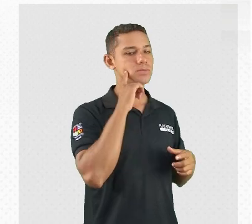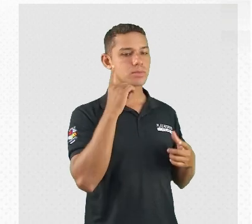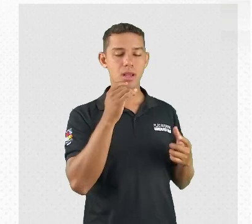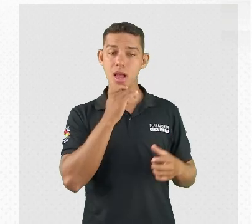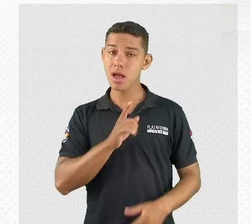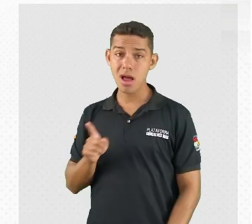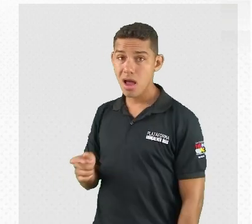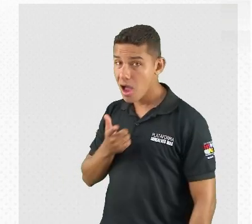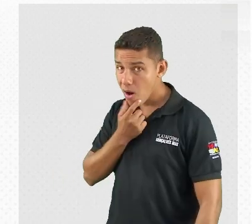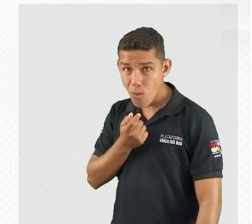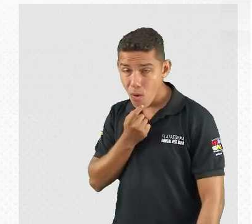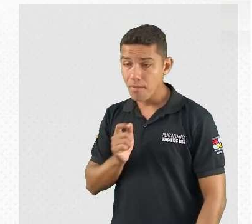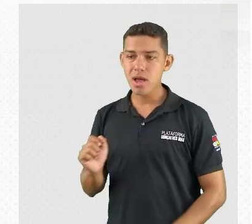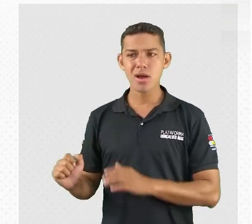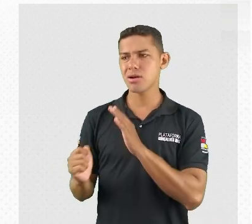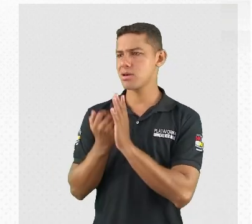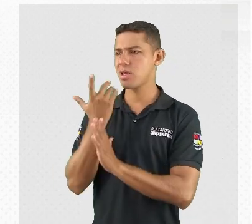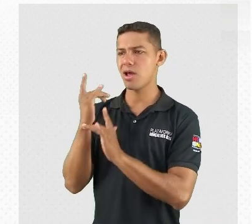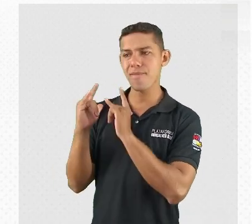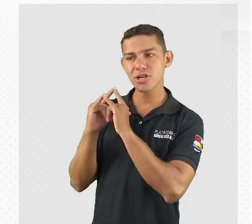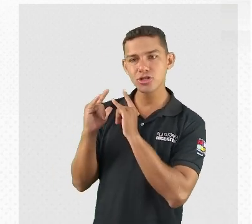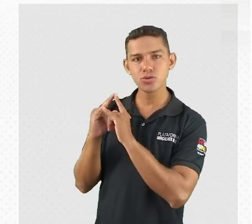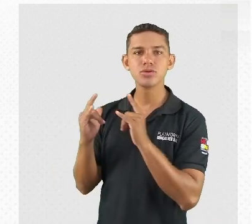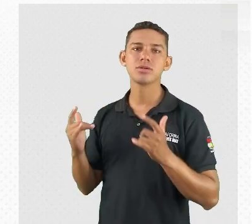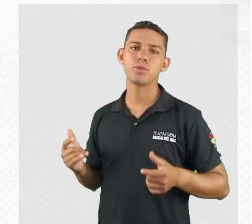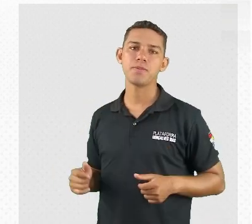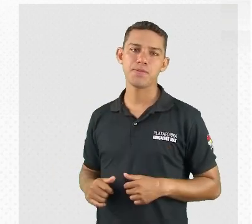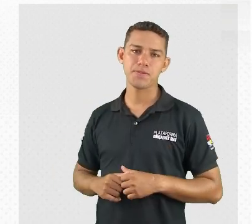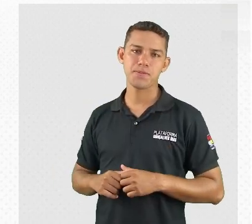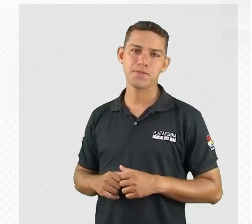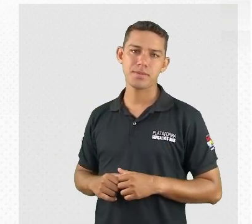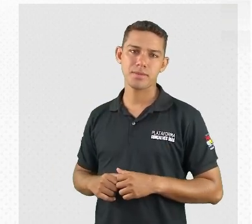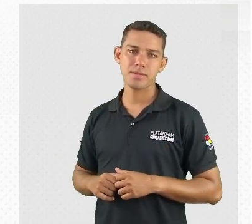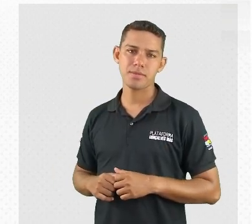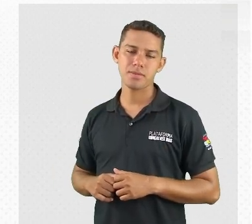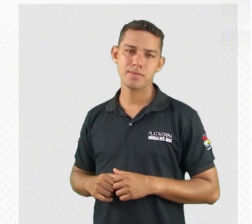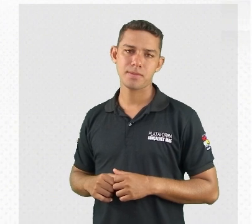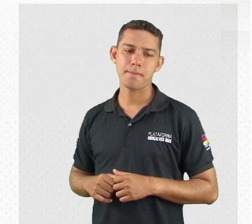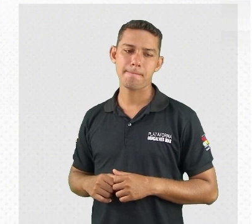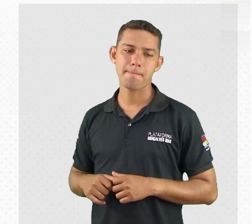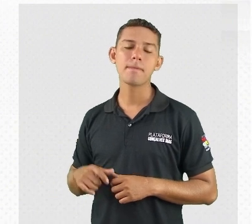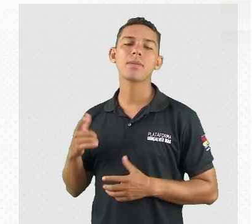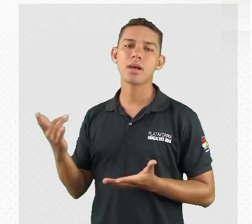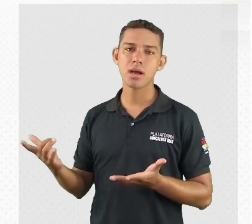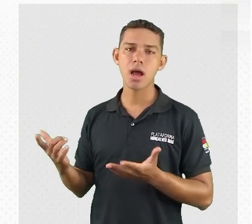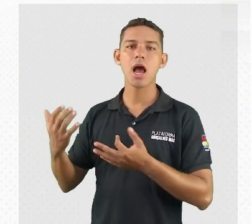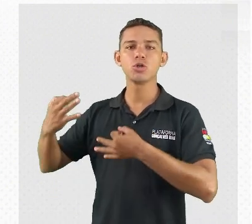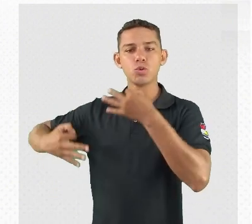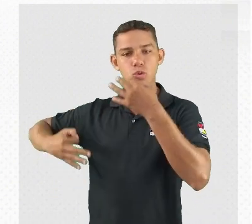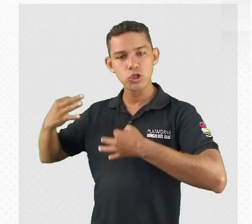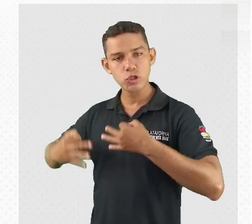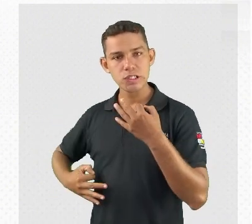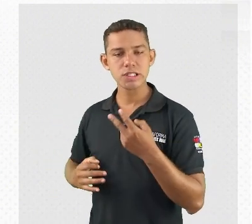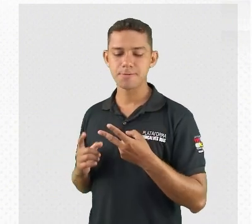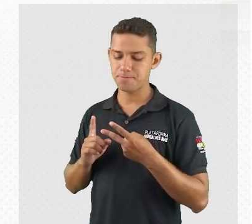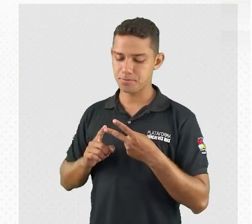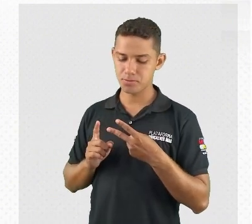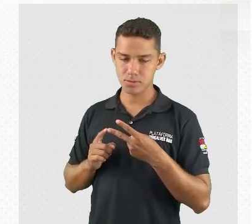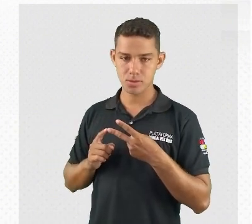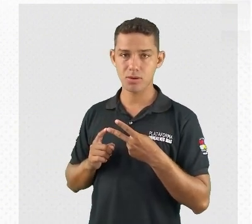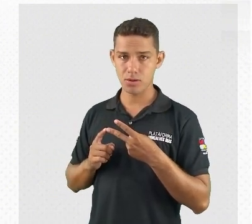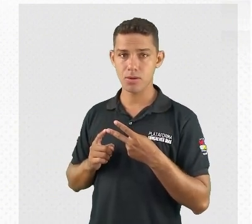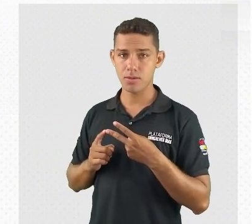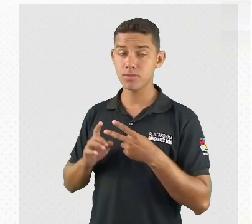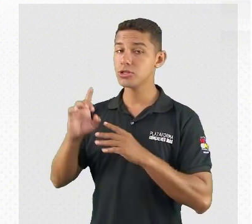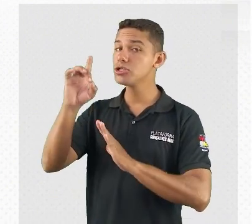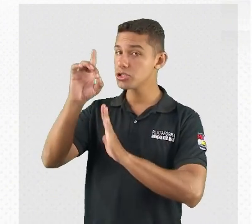o homem, ele cria uma instituição, né, que é no caso a justiça, né, que é baseada